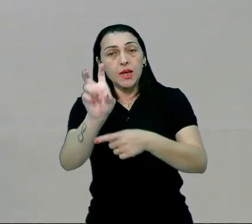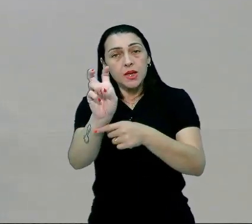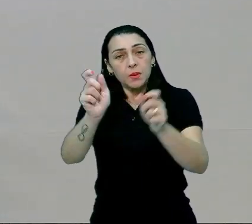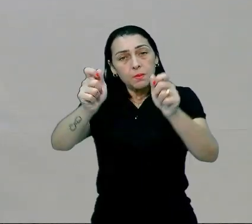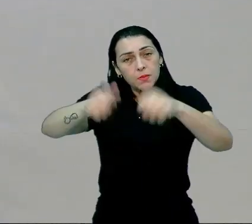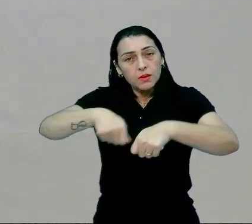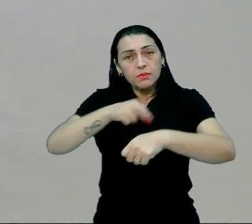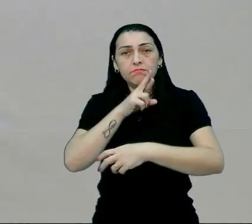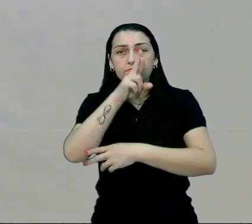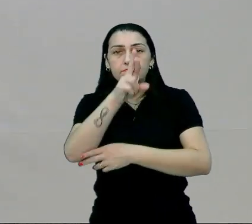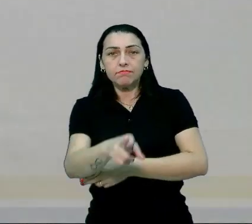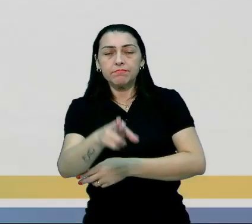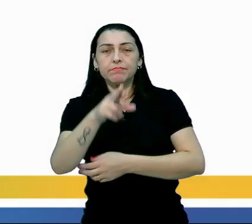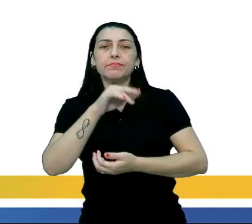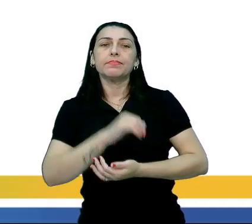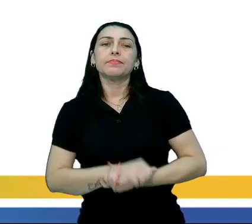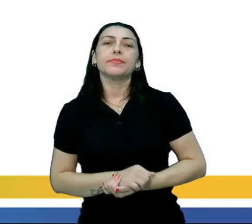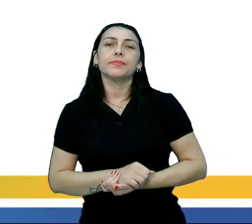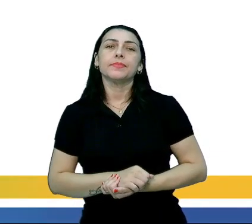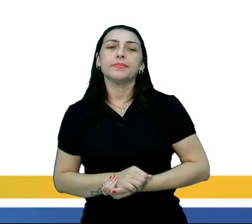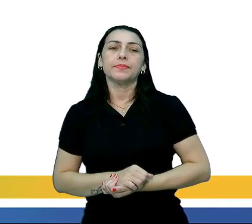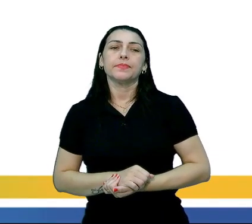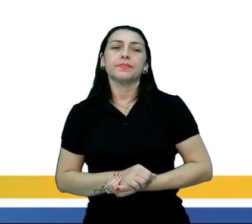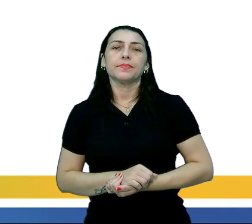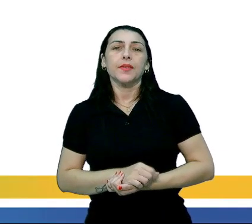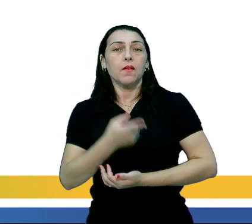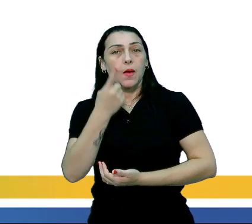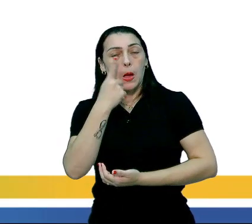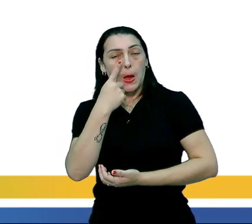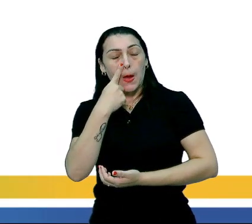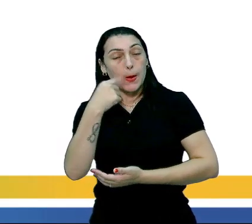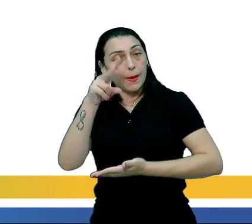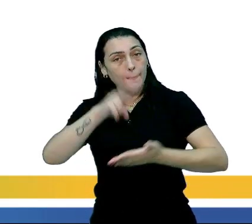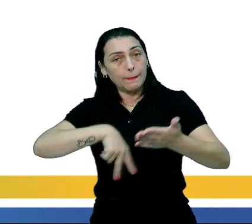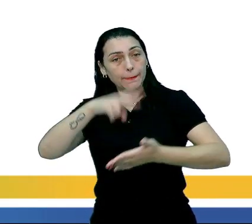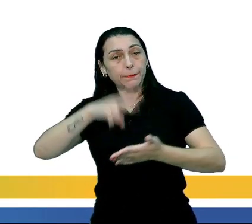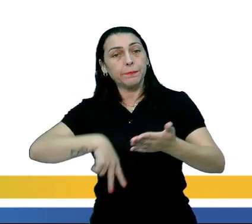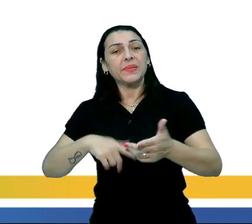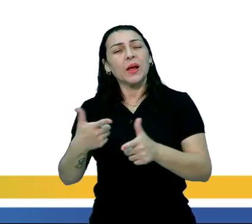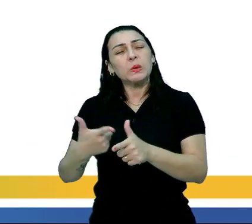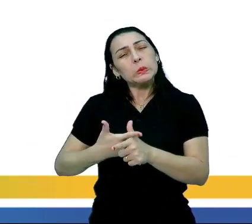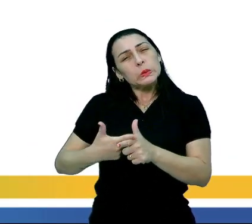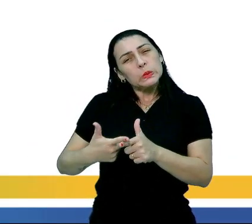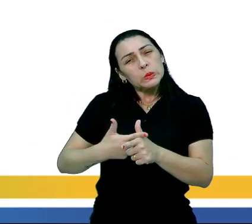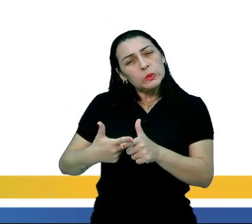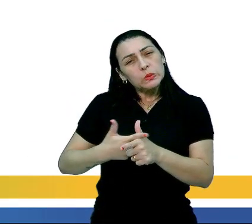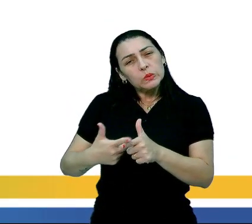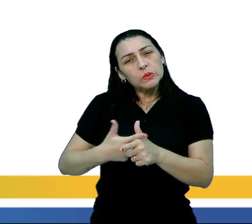5 possibilidades de resposta. Acompanhe a leitura.